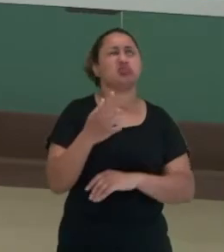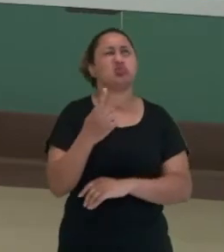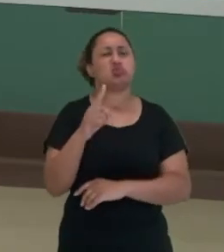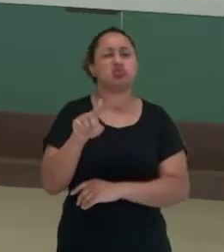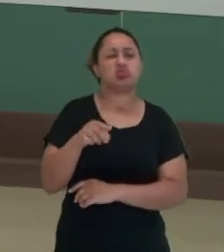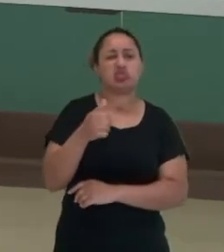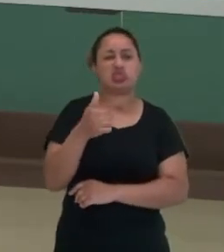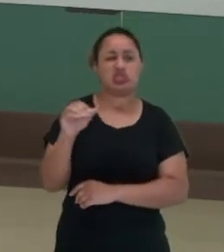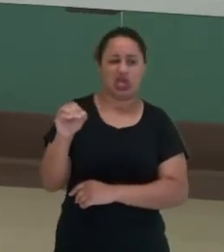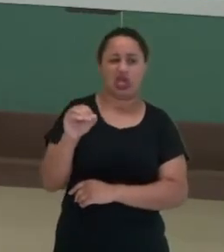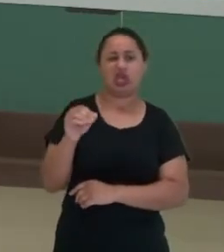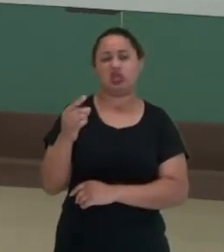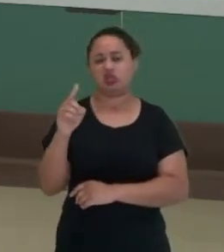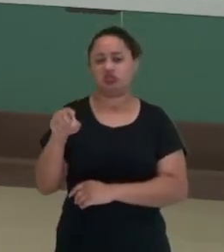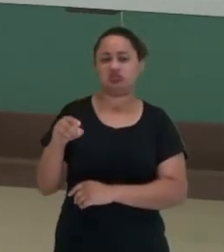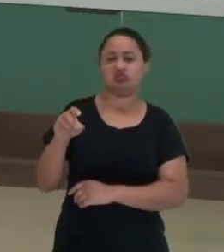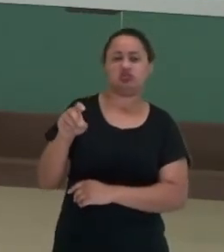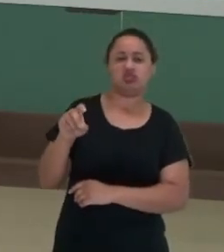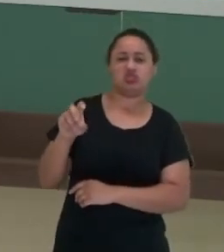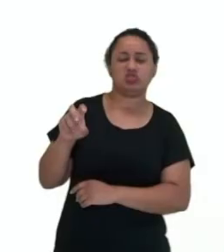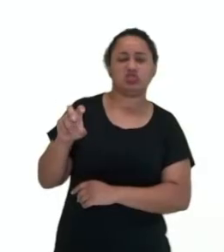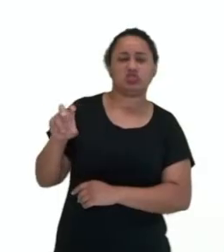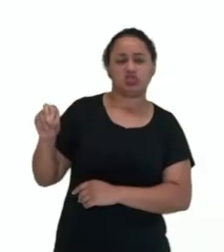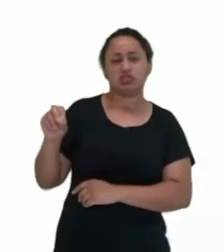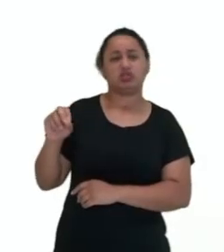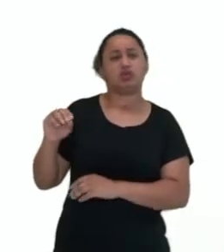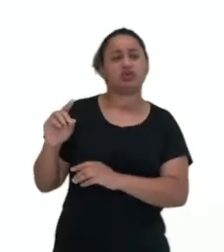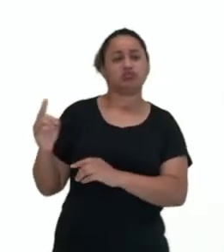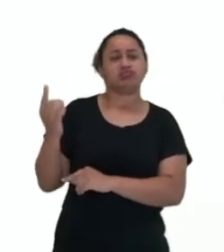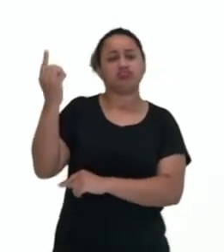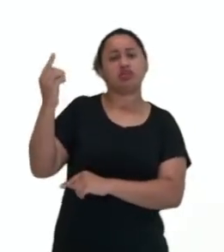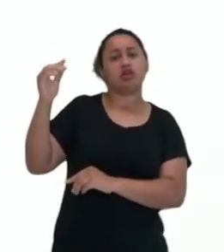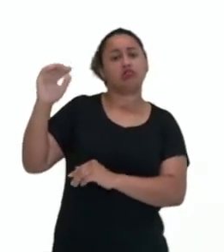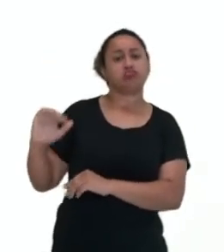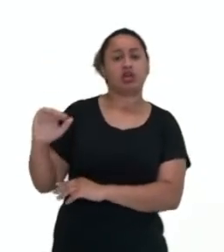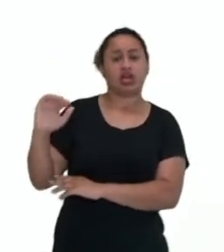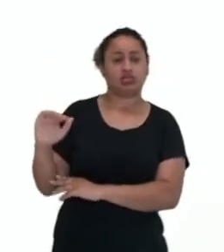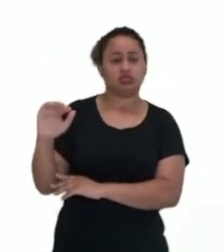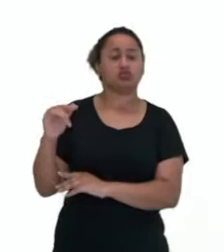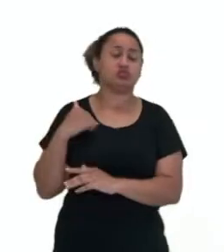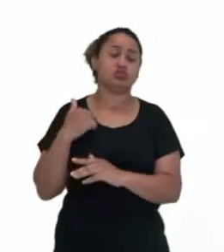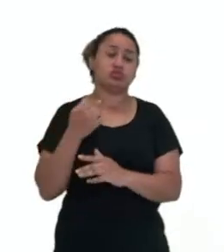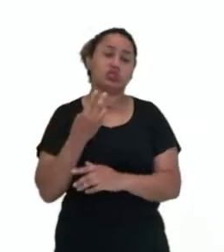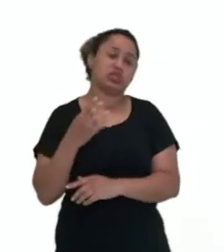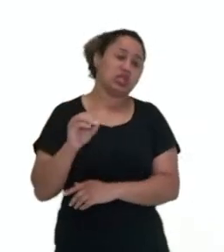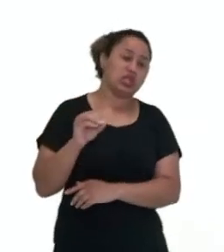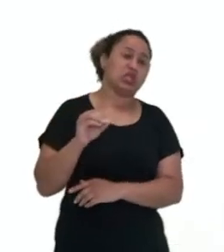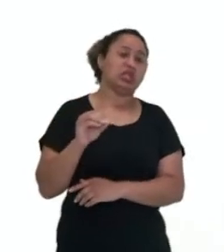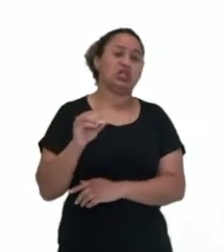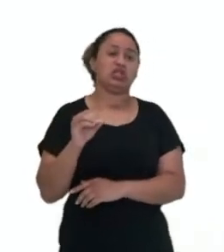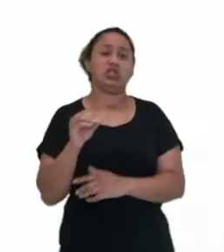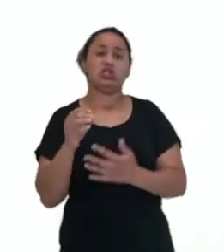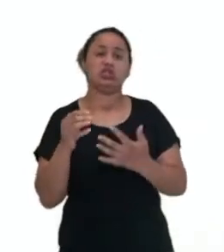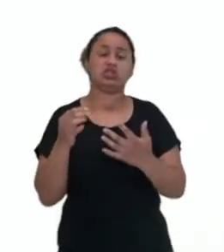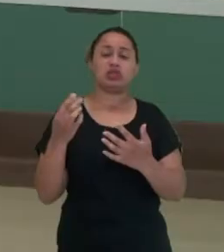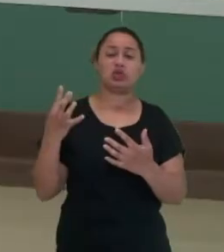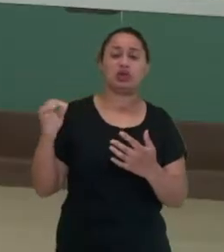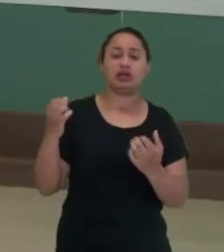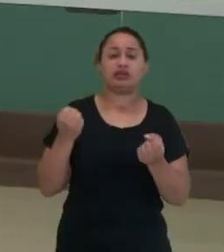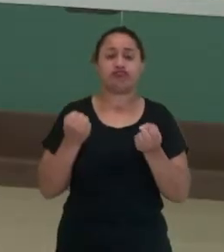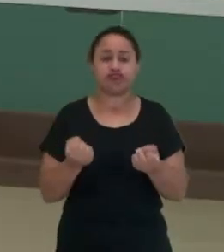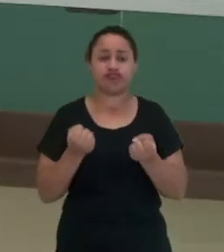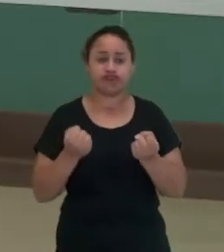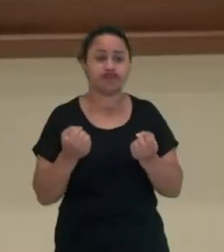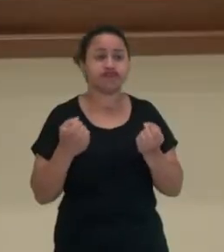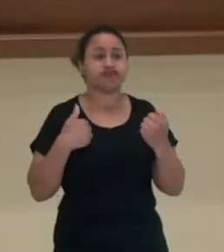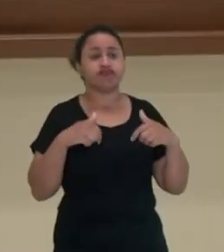ou seja, um tamanho baixo, 30 a 40 kg de massa corporal e volume craniano entre 400 e 500